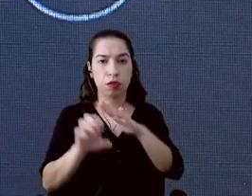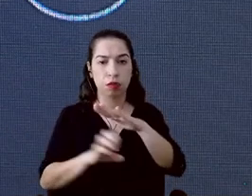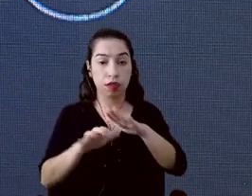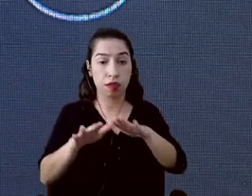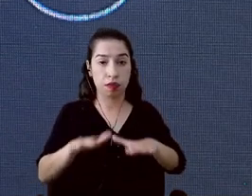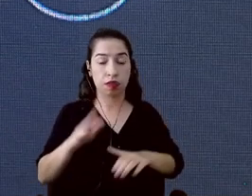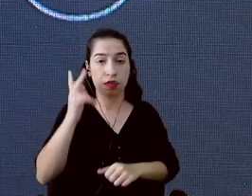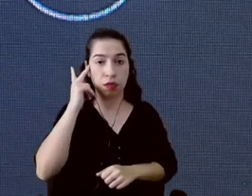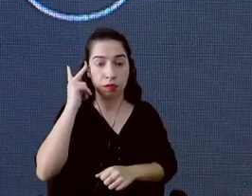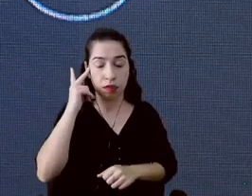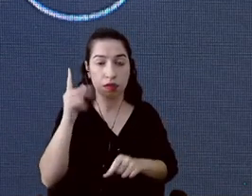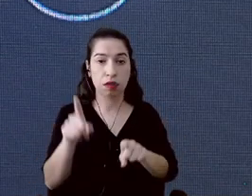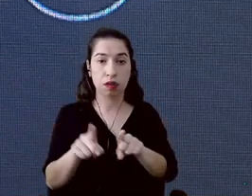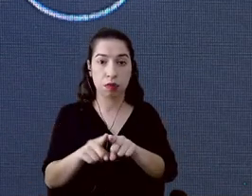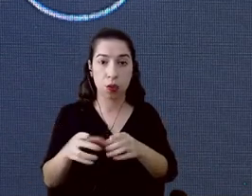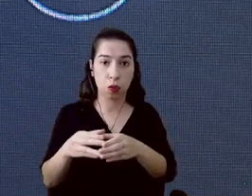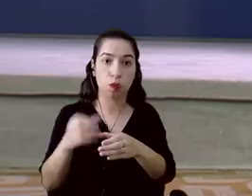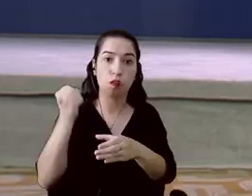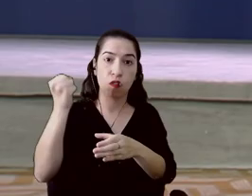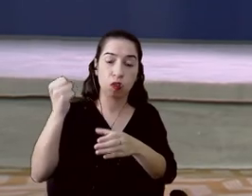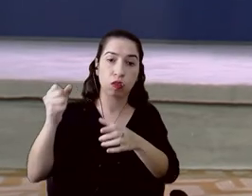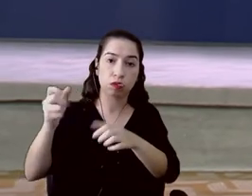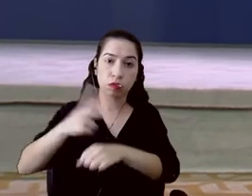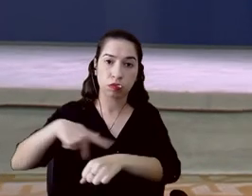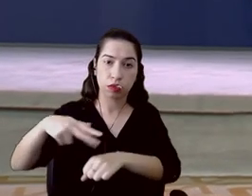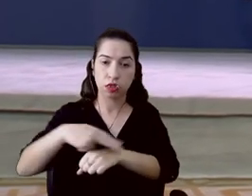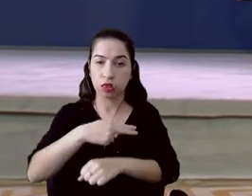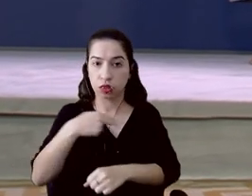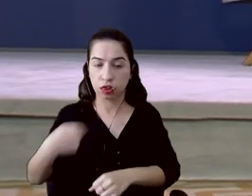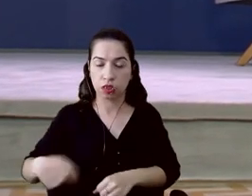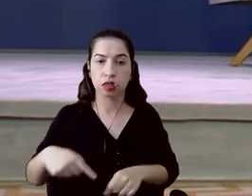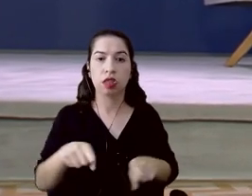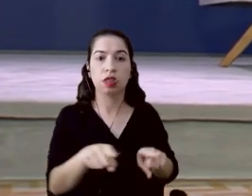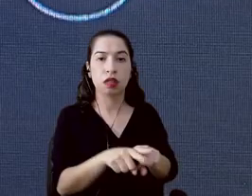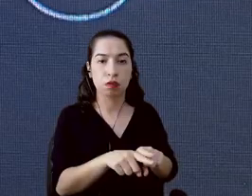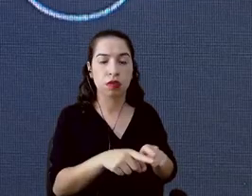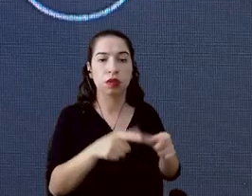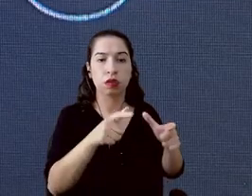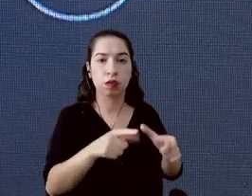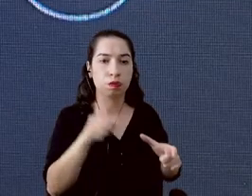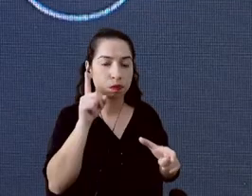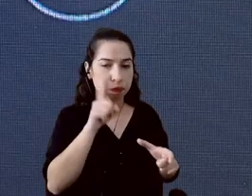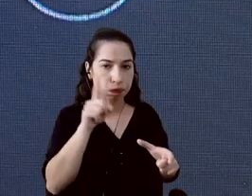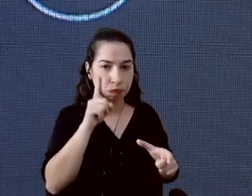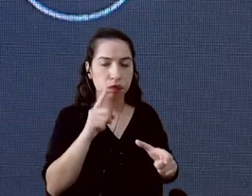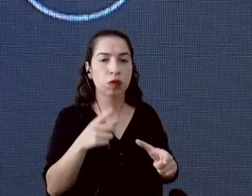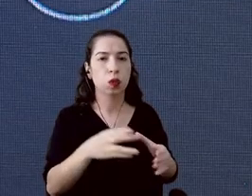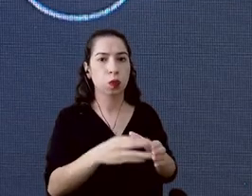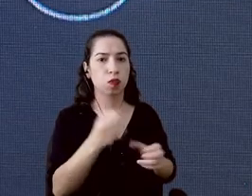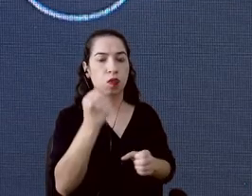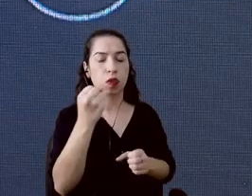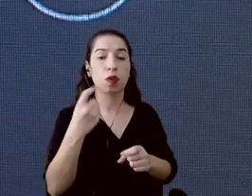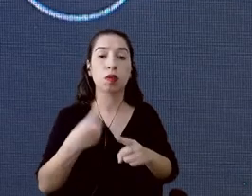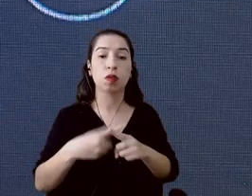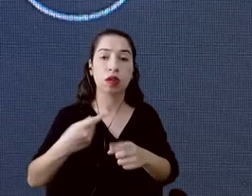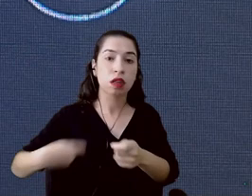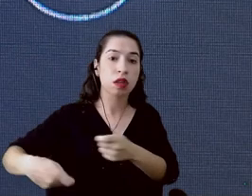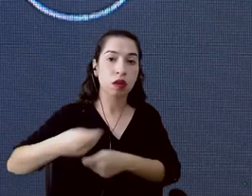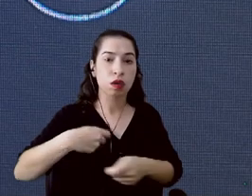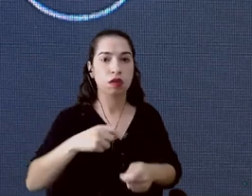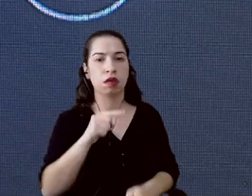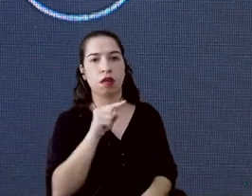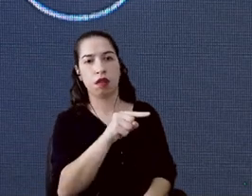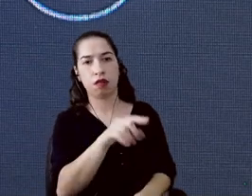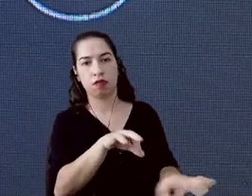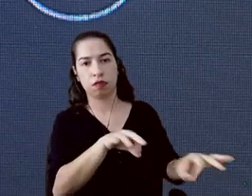tem um time forte na China e um time forte nos Estados Unidos porque os nossos negócios são desenvolvidos lá né como